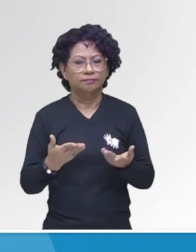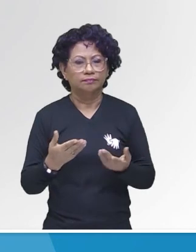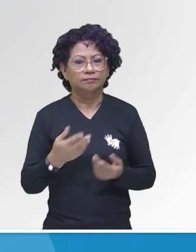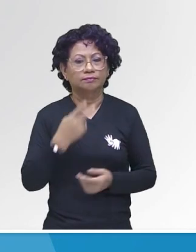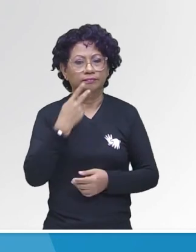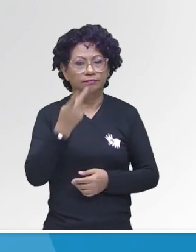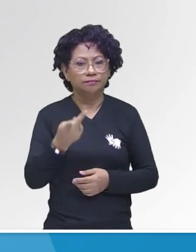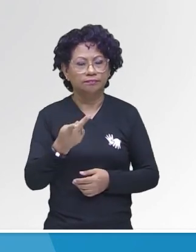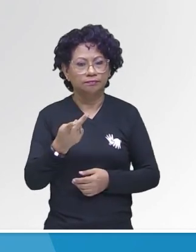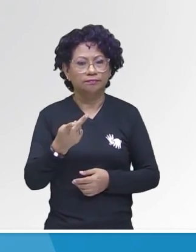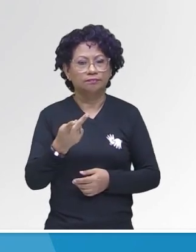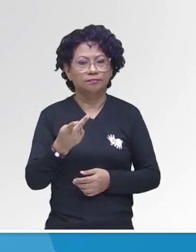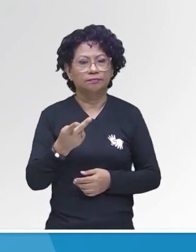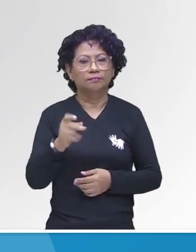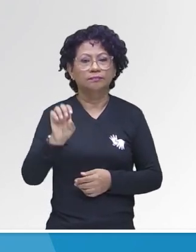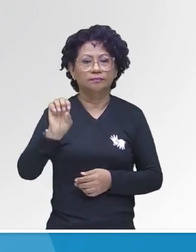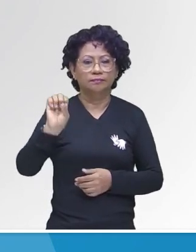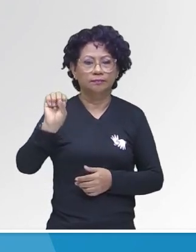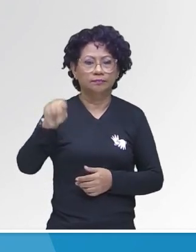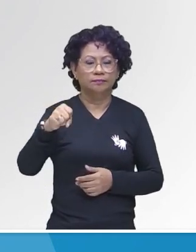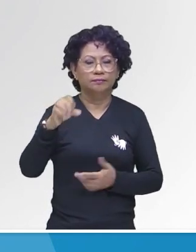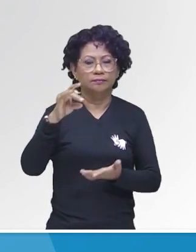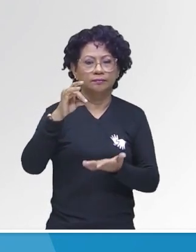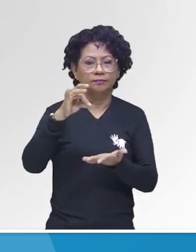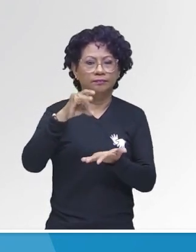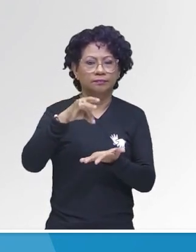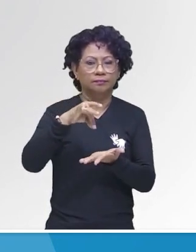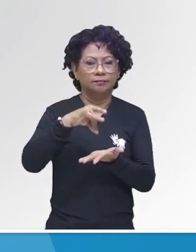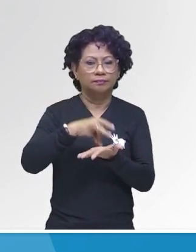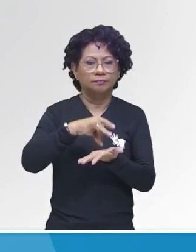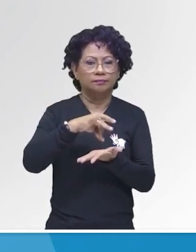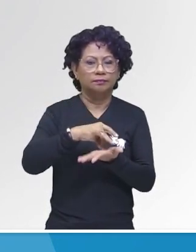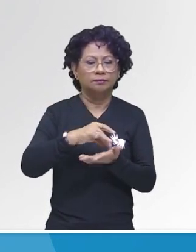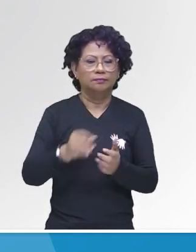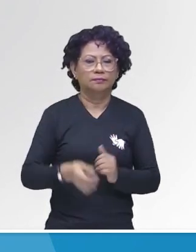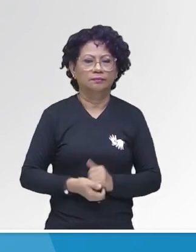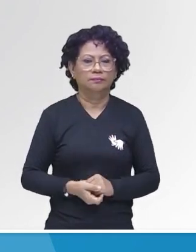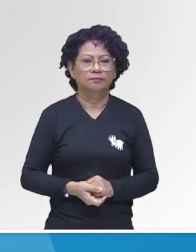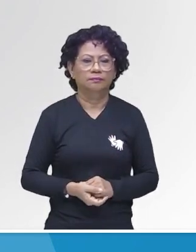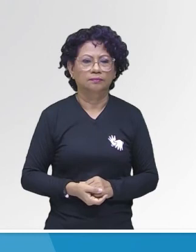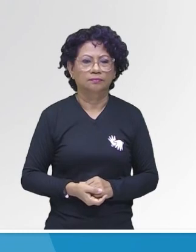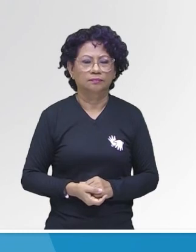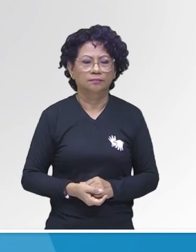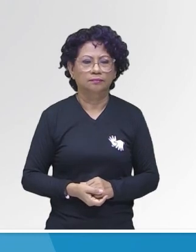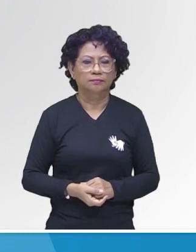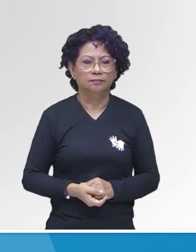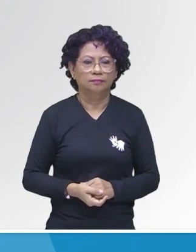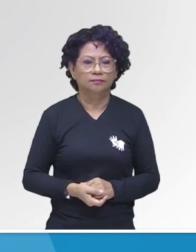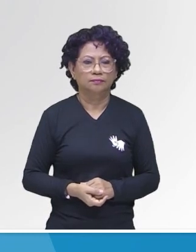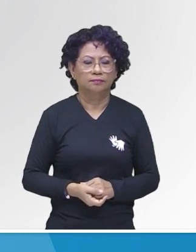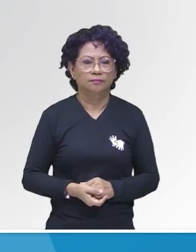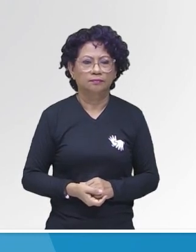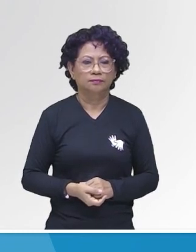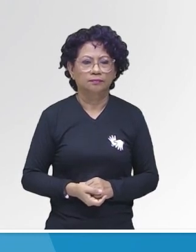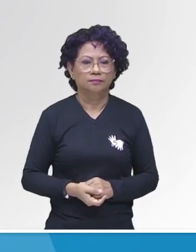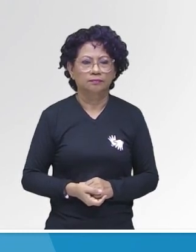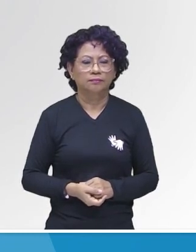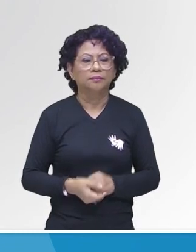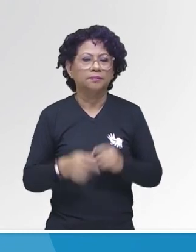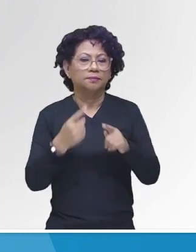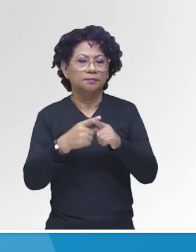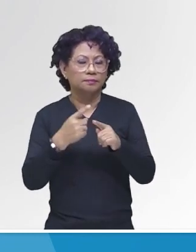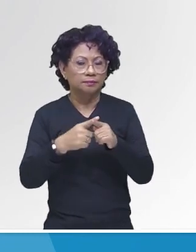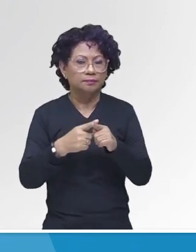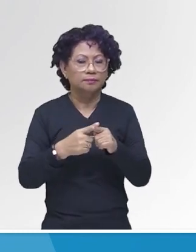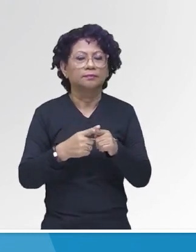entender que sim, né? Essa afirmação aqui ela é verdadeira, tá? Porque aqui está dizendo que